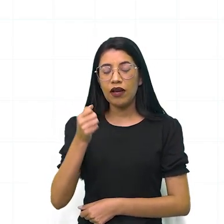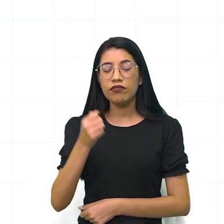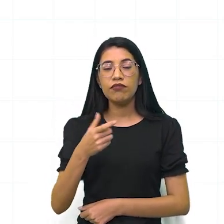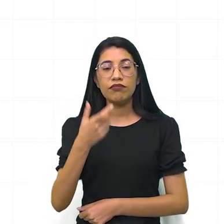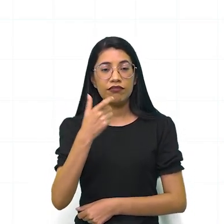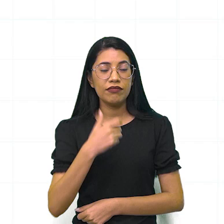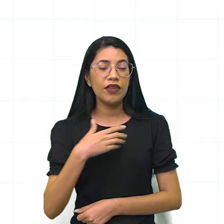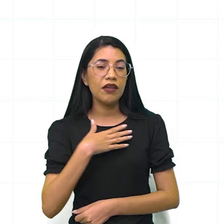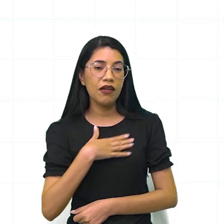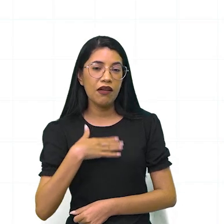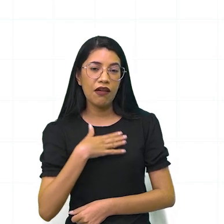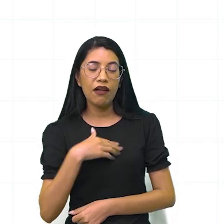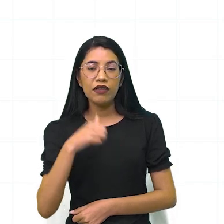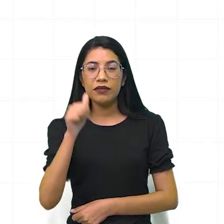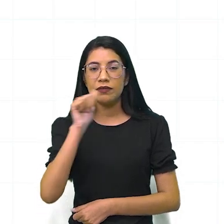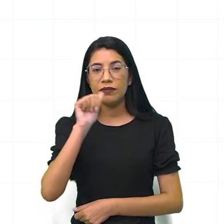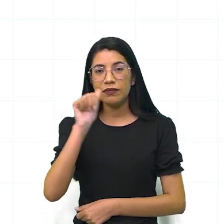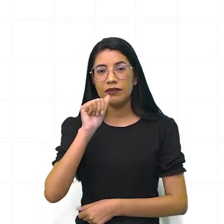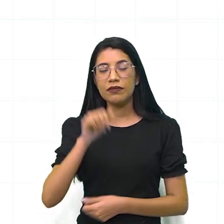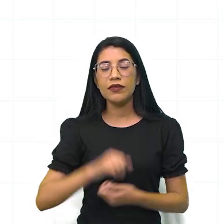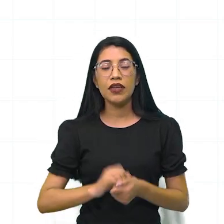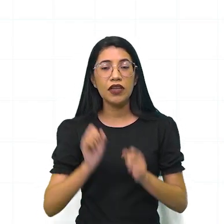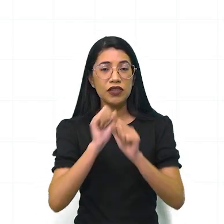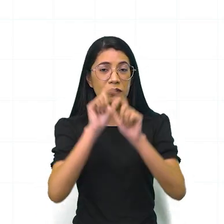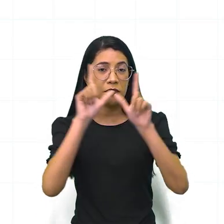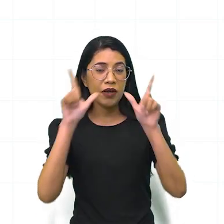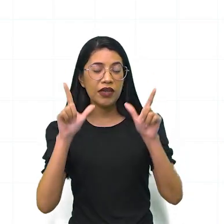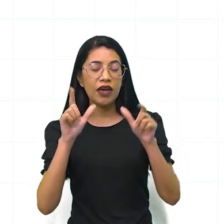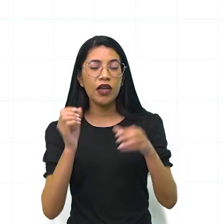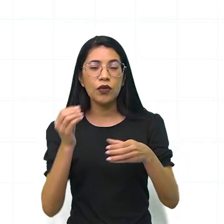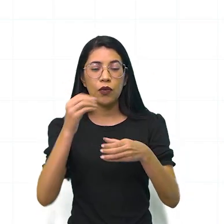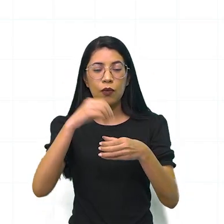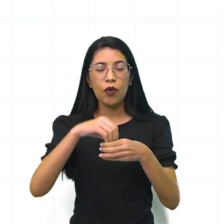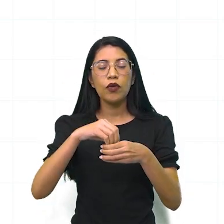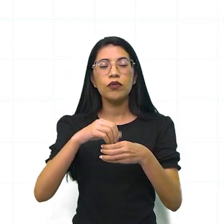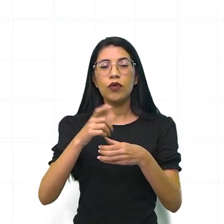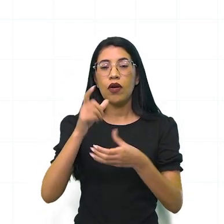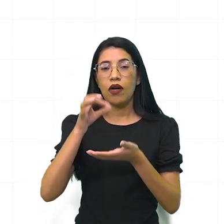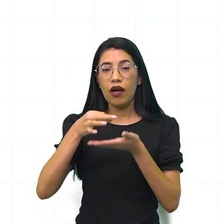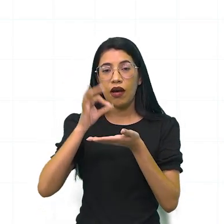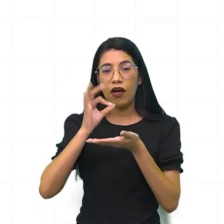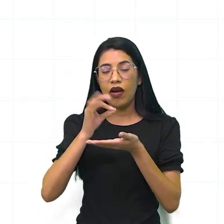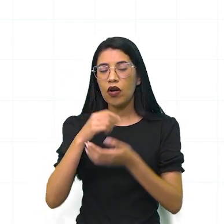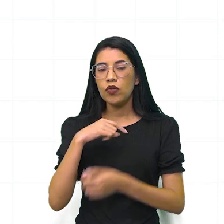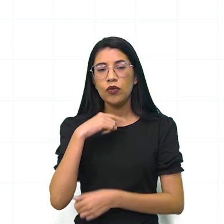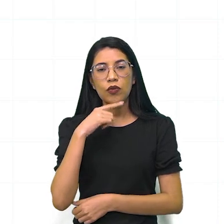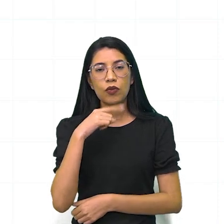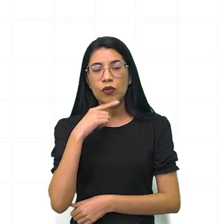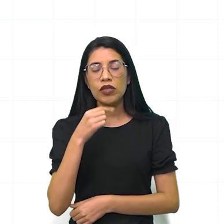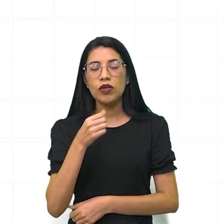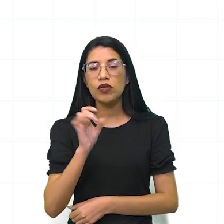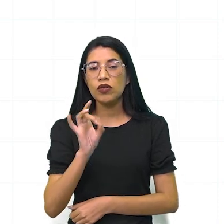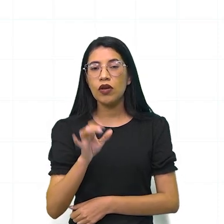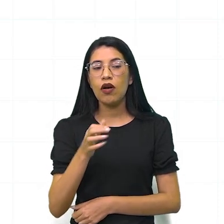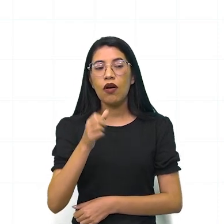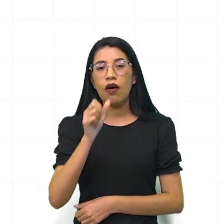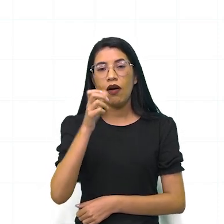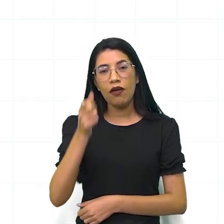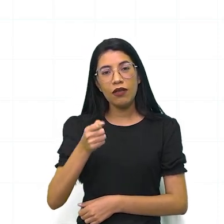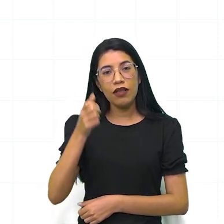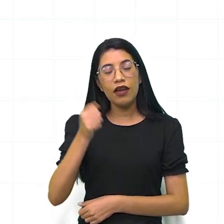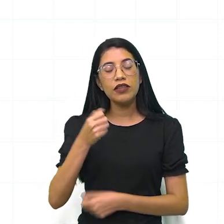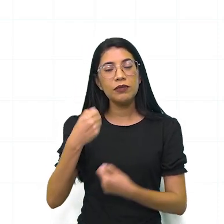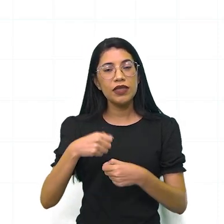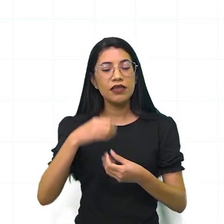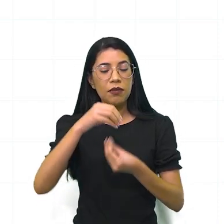tomar leite, né? De manhã, com meu café, eu tenho que tomar. Eu não consigo tomar só ele, tem que misturar com um pouquinho de